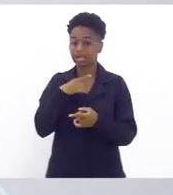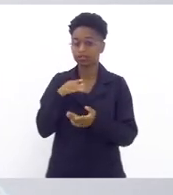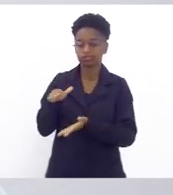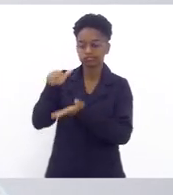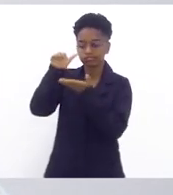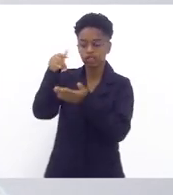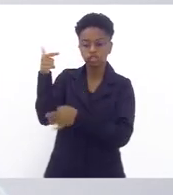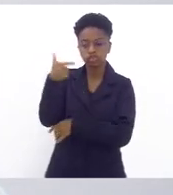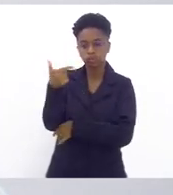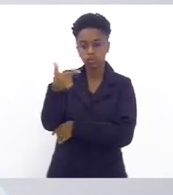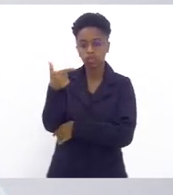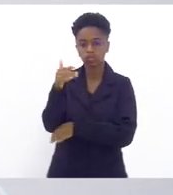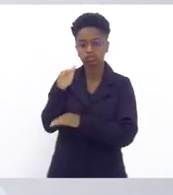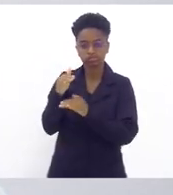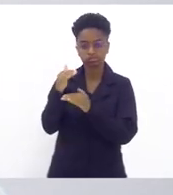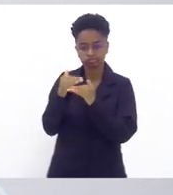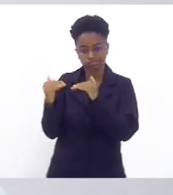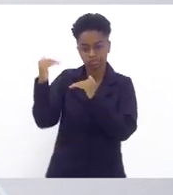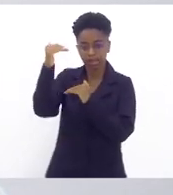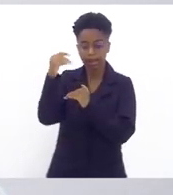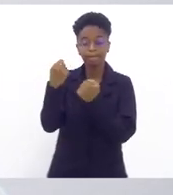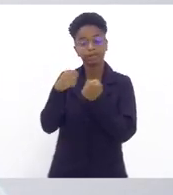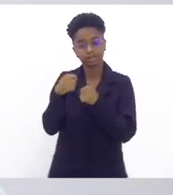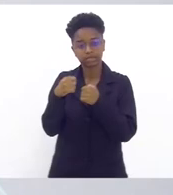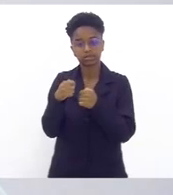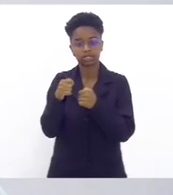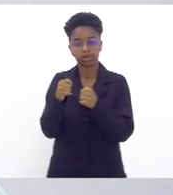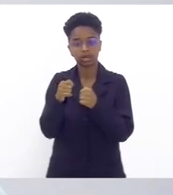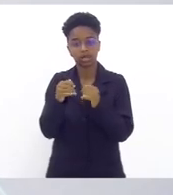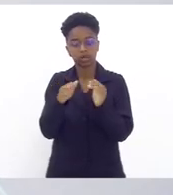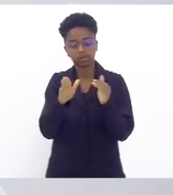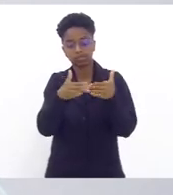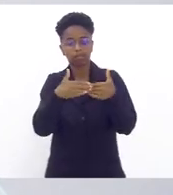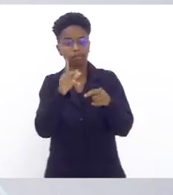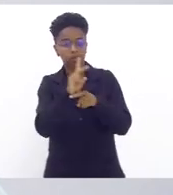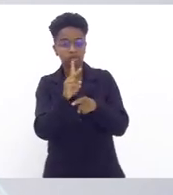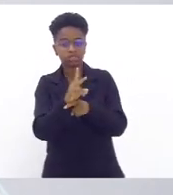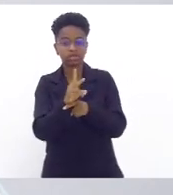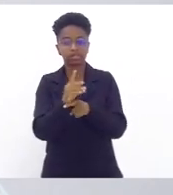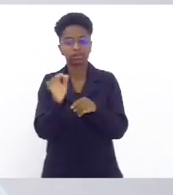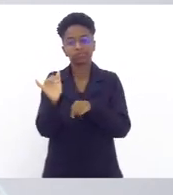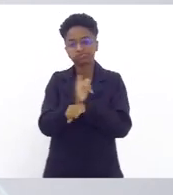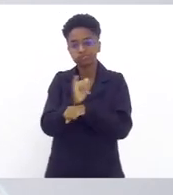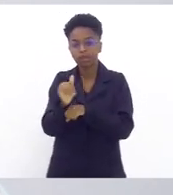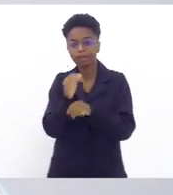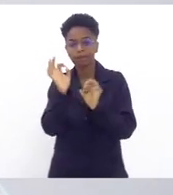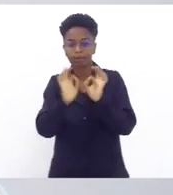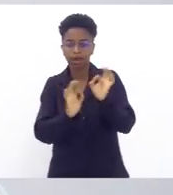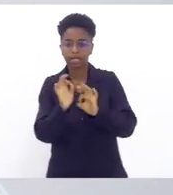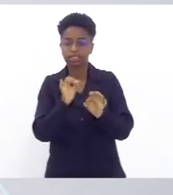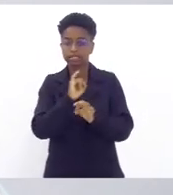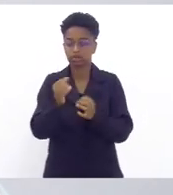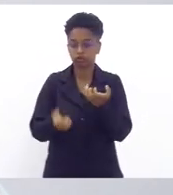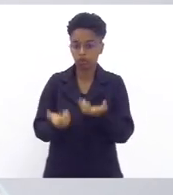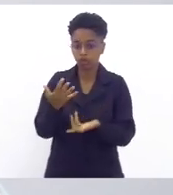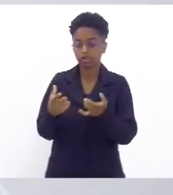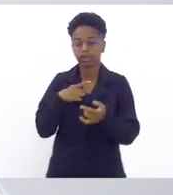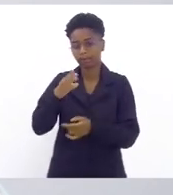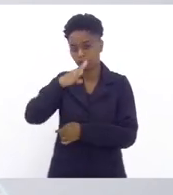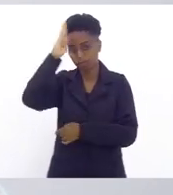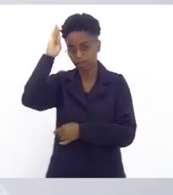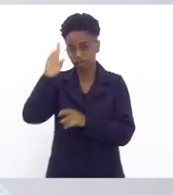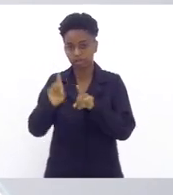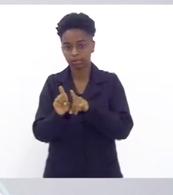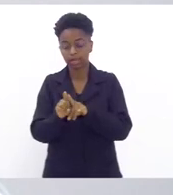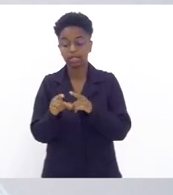precisa reforçar os barrotes a gente precisa isolar para questão do incêndio E aí vai ter toda a questão do bombeiro também então